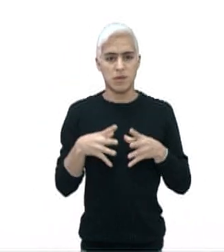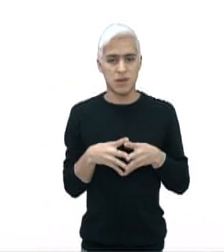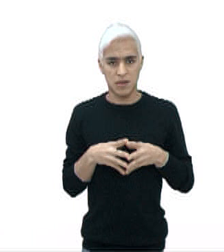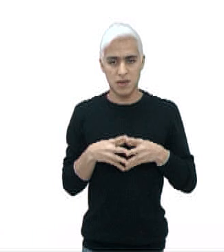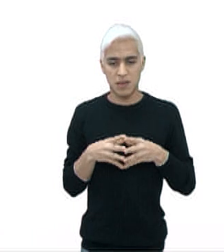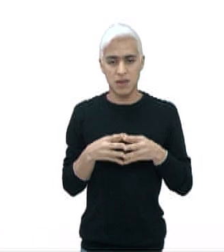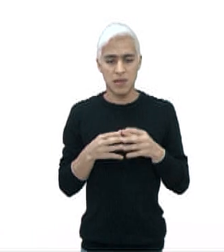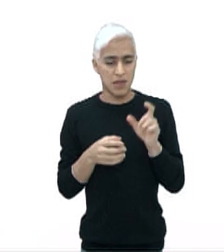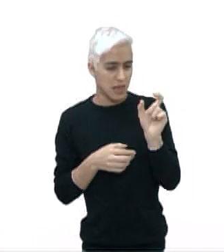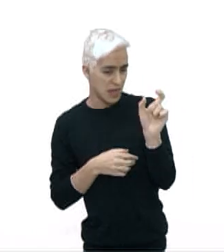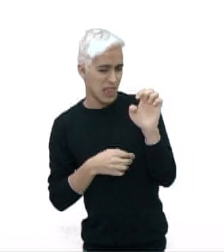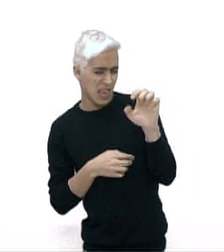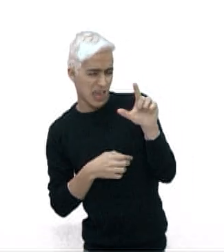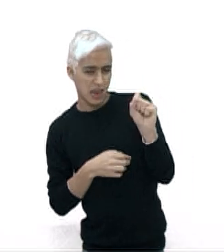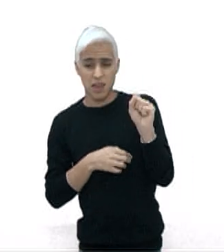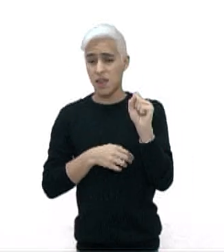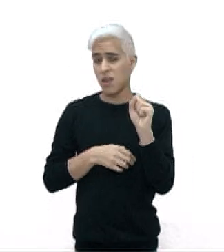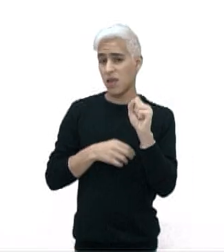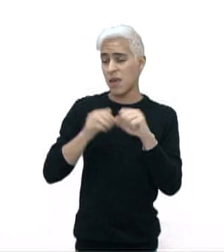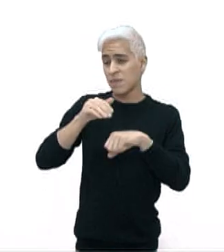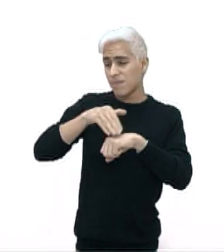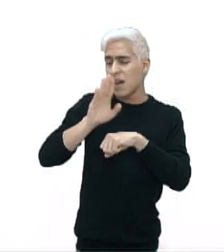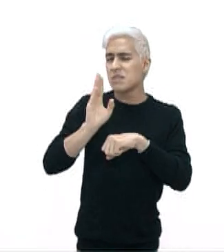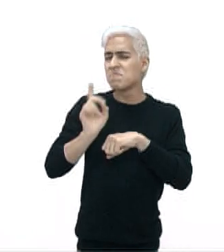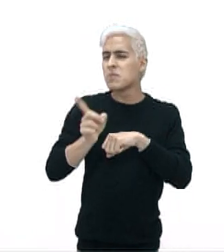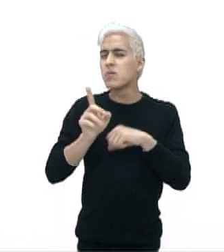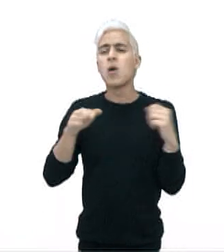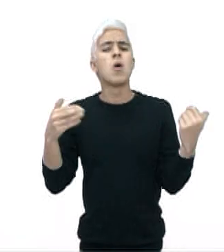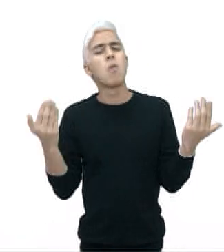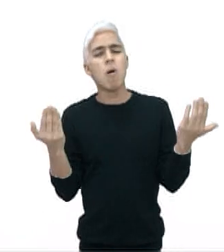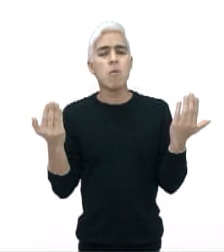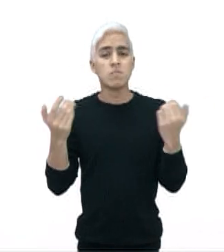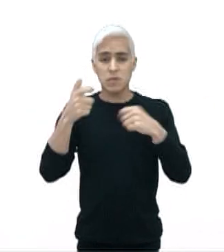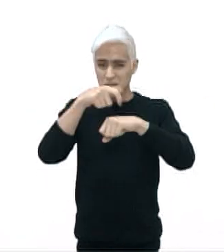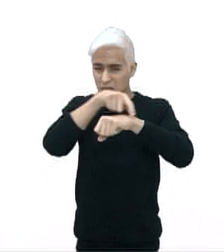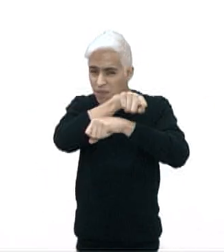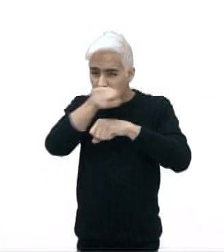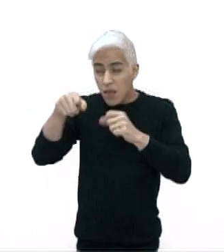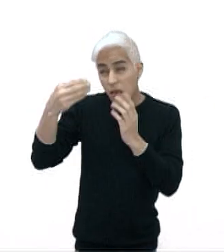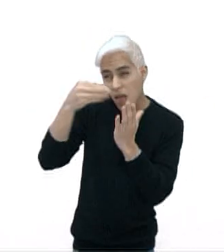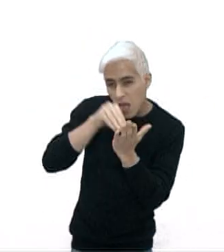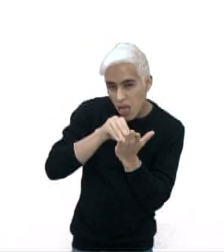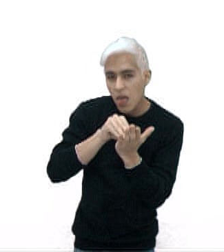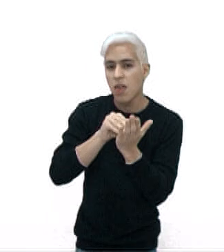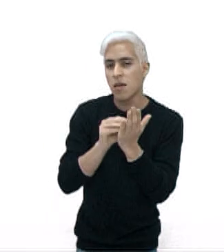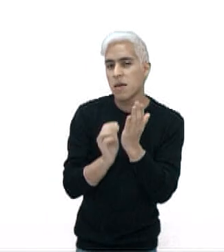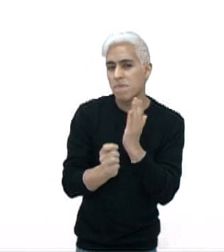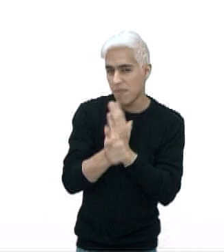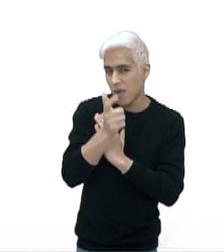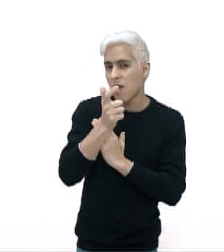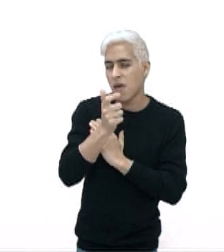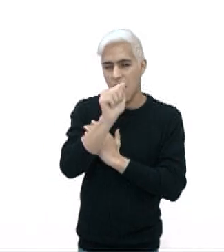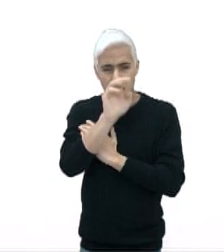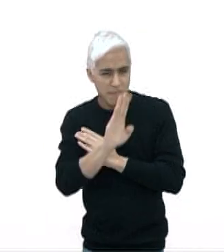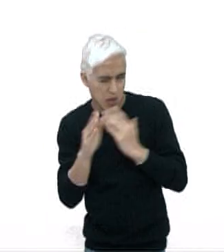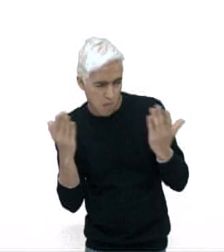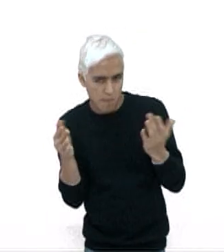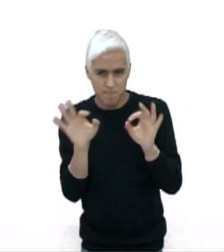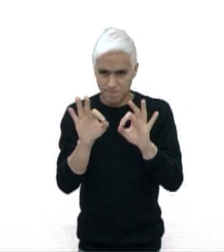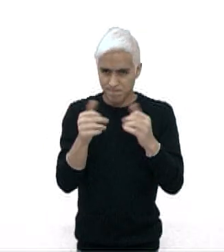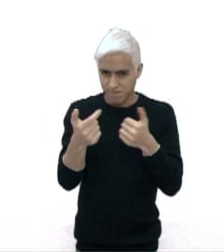o termo eles ou o termo mais 1000. Um tempinho só para você anotar no seu caderno se é A ou se é B e a gente